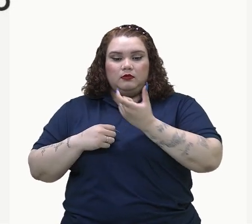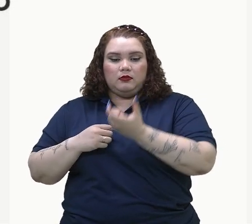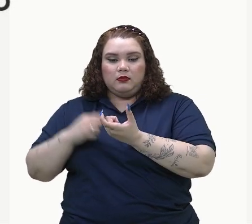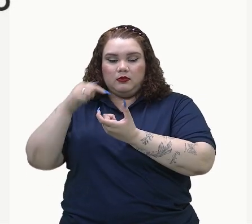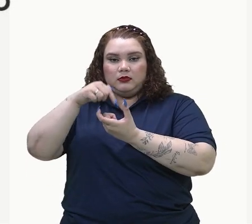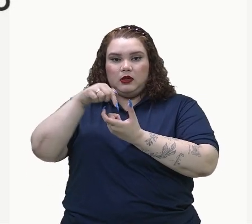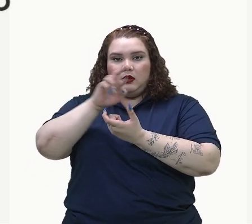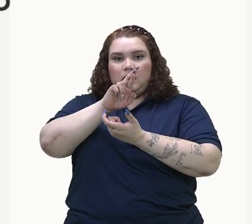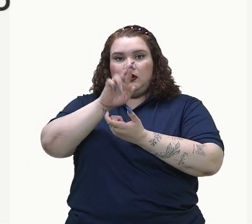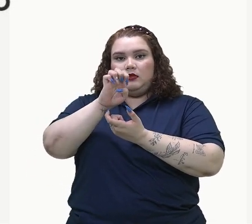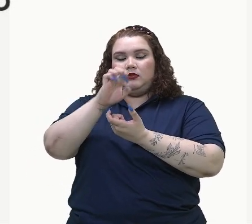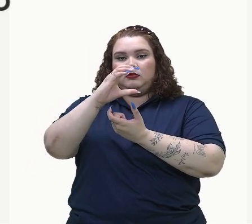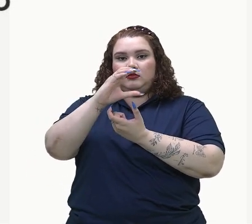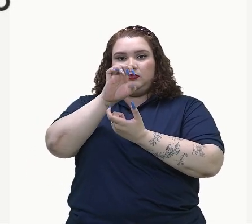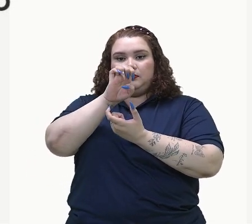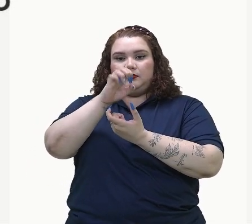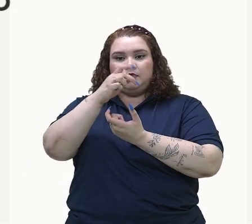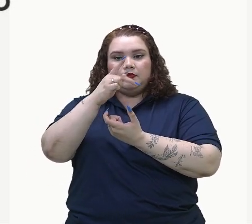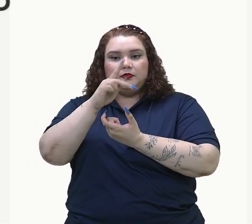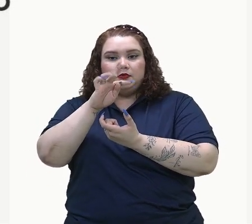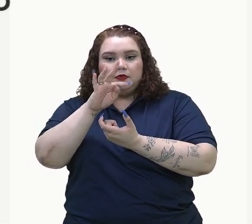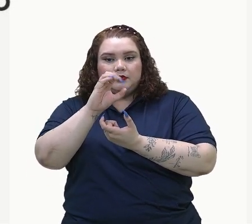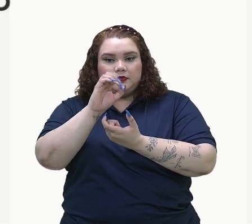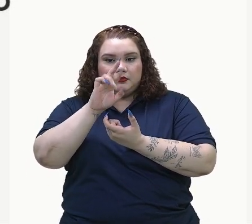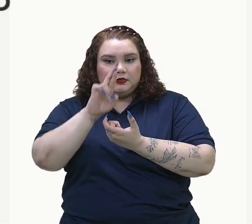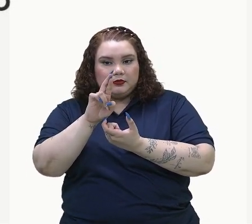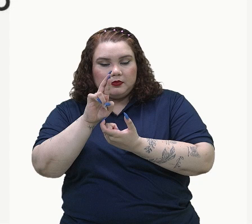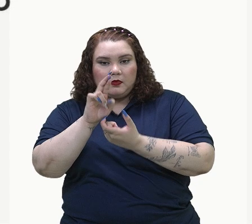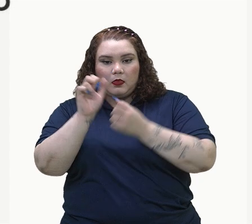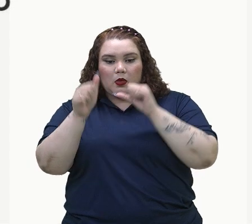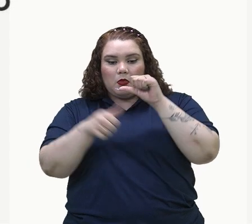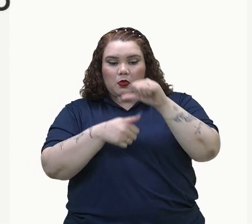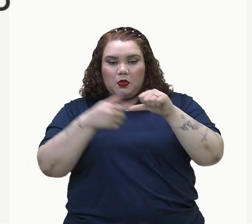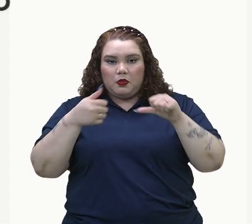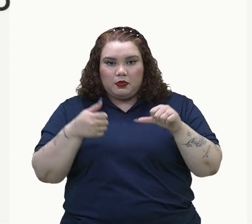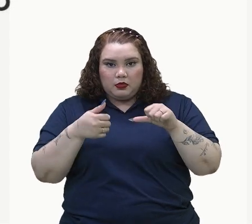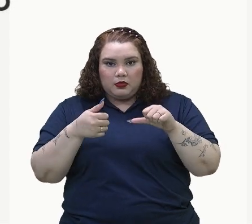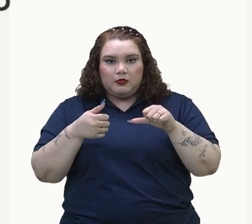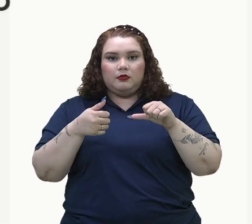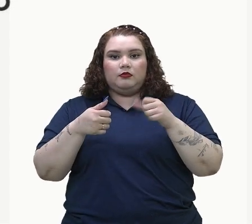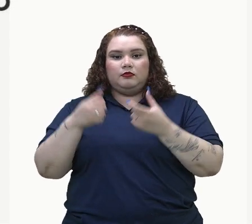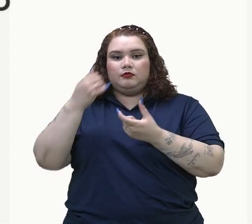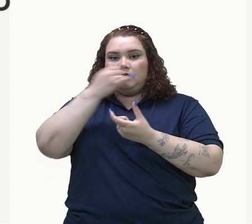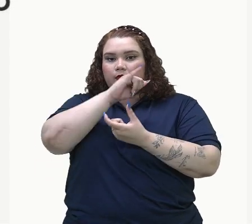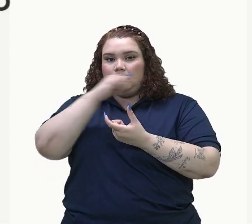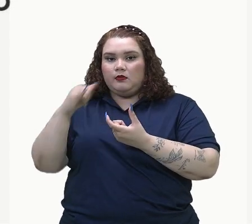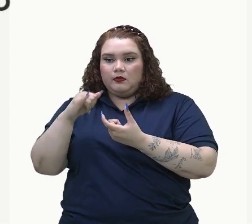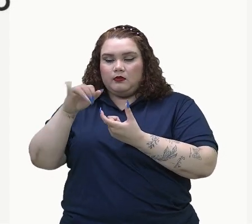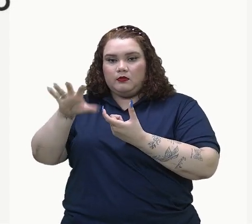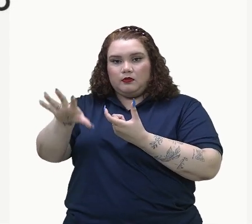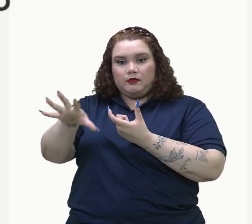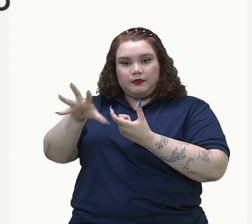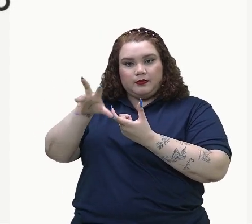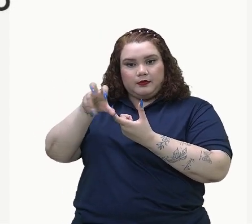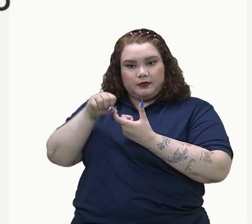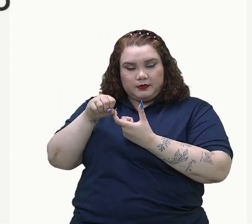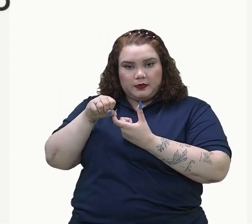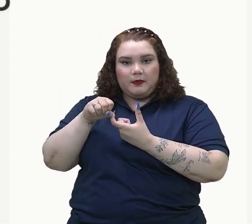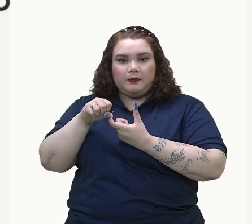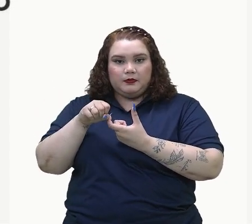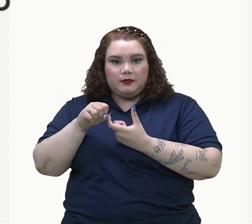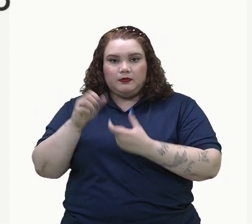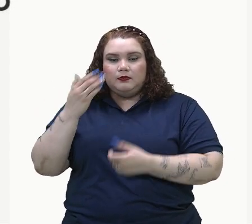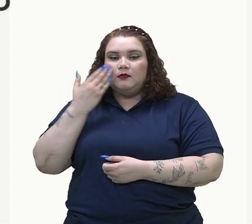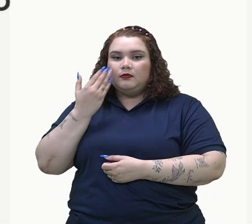esses dispositivos que transformam a energia elétrica, que está aqui, ó,